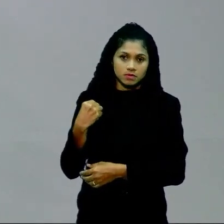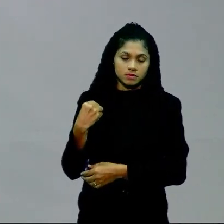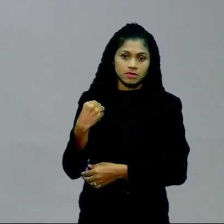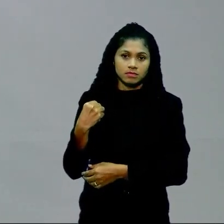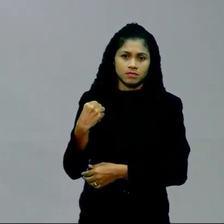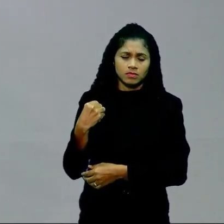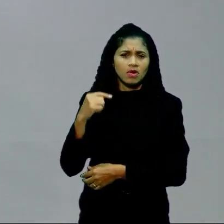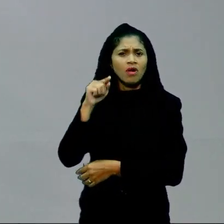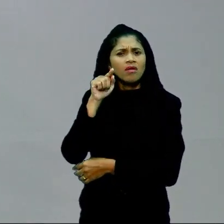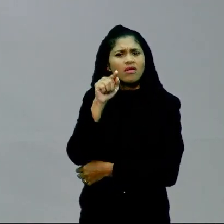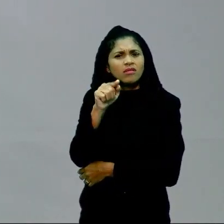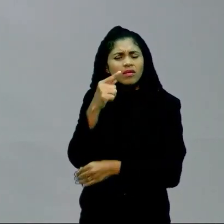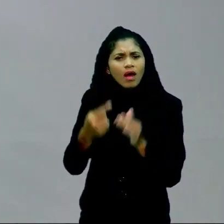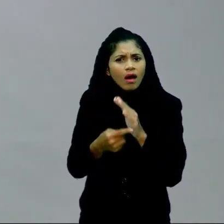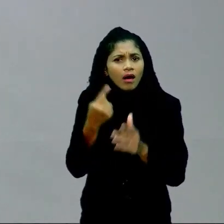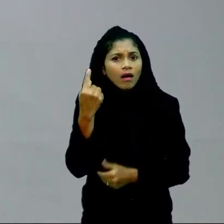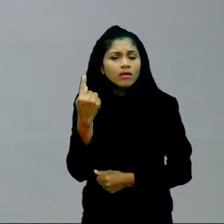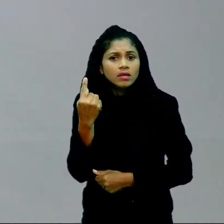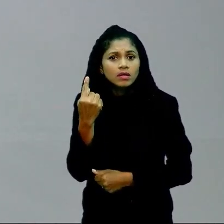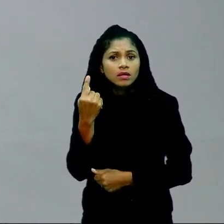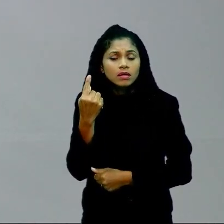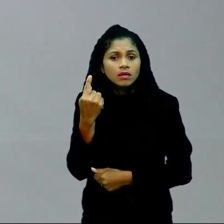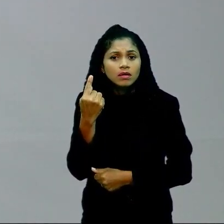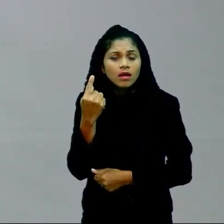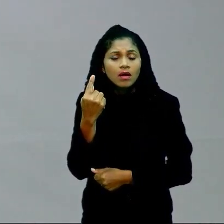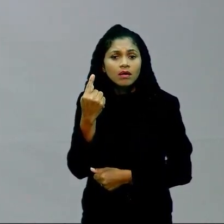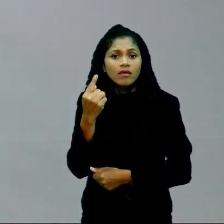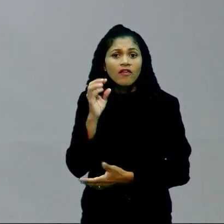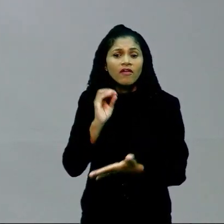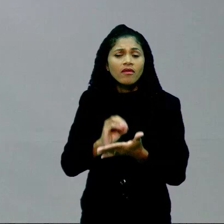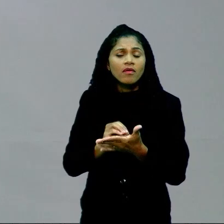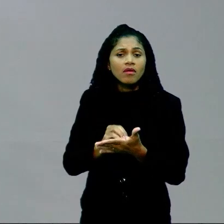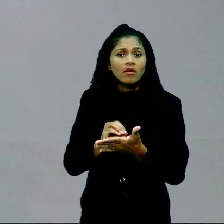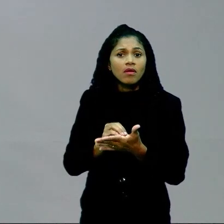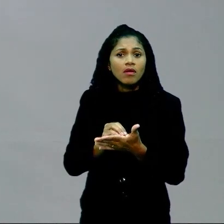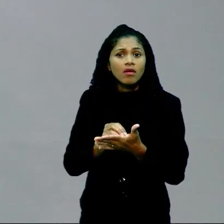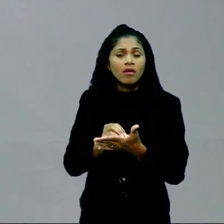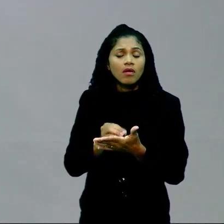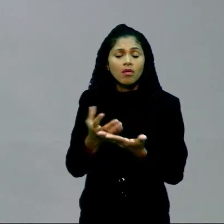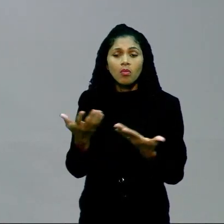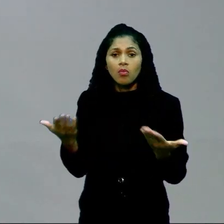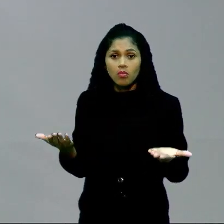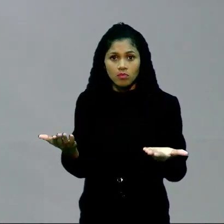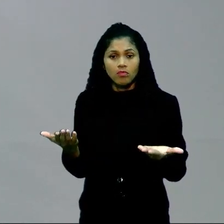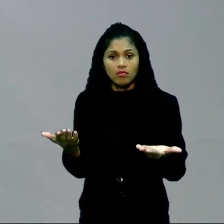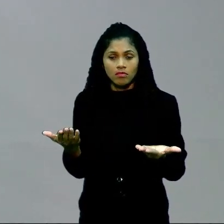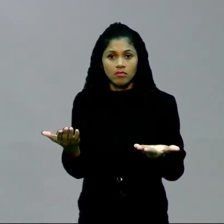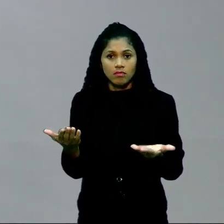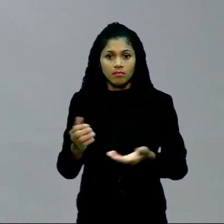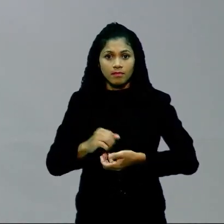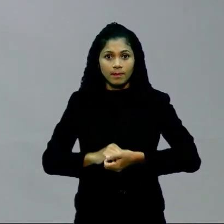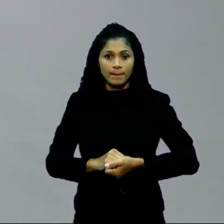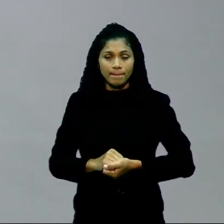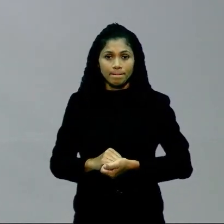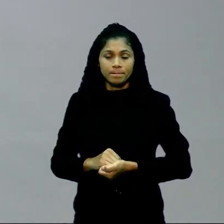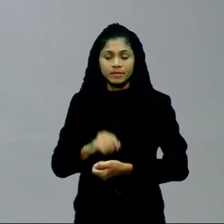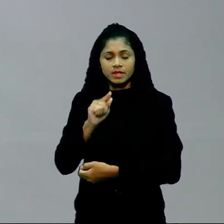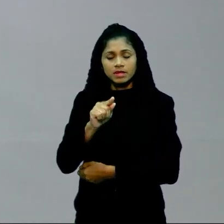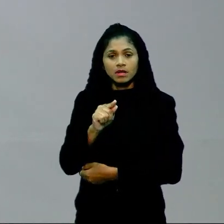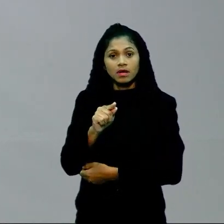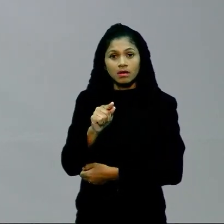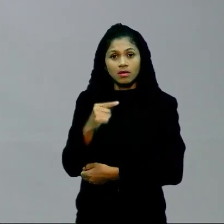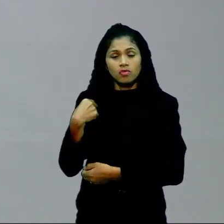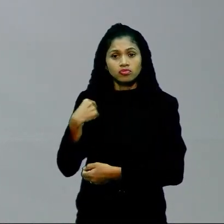Você não é o primeiro? Então vai sobrar quem? Se você tira você é o time principal. Vai sobrar